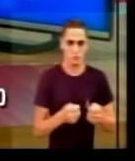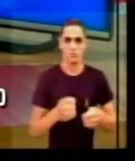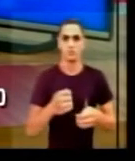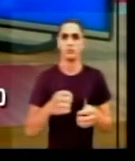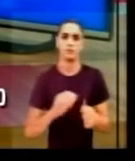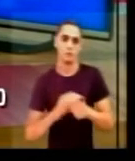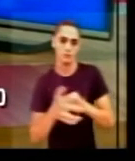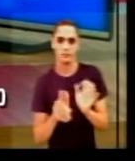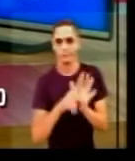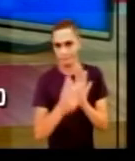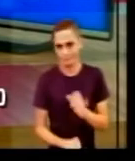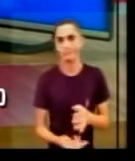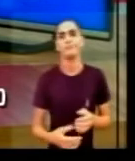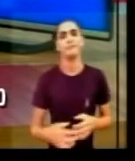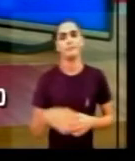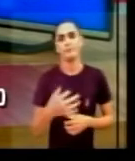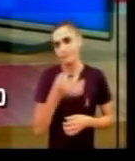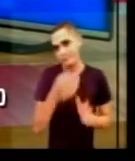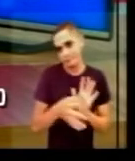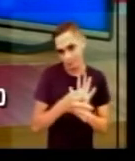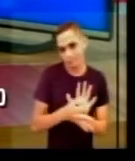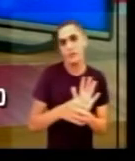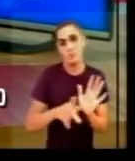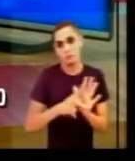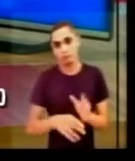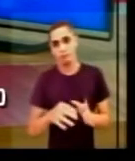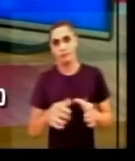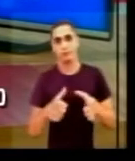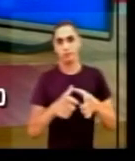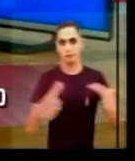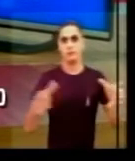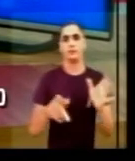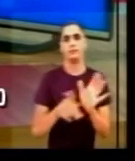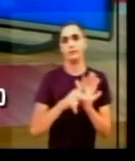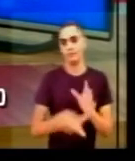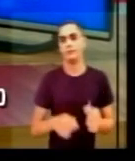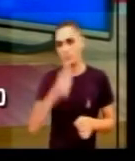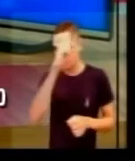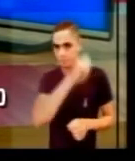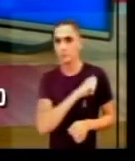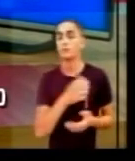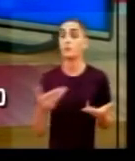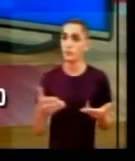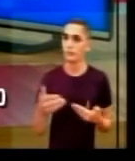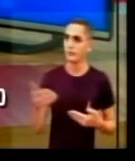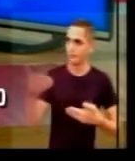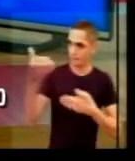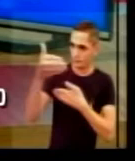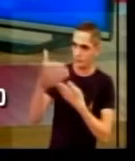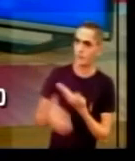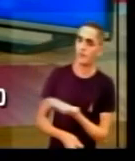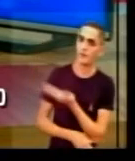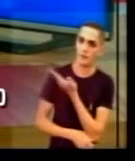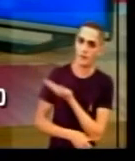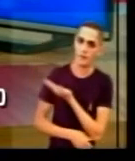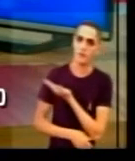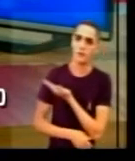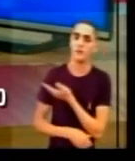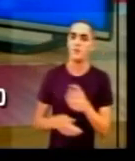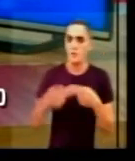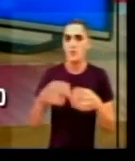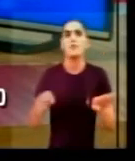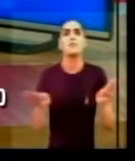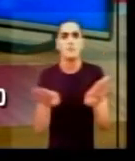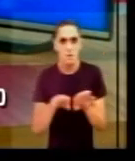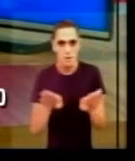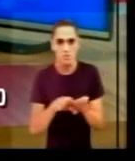para São José do Rio Preto. Próximo. E a mesma coisa nós vamos falar dos casos graves. Os casos graves vão